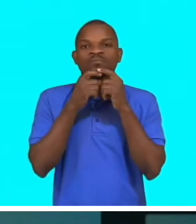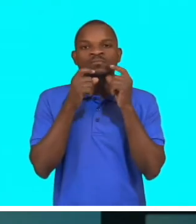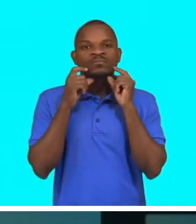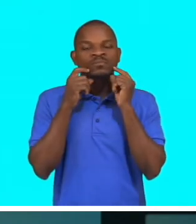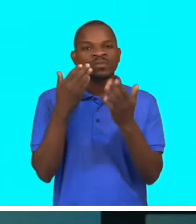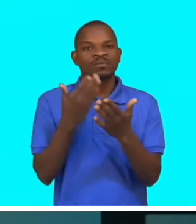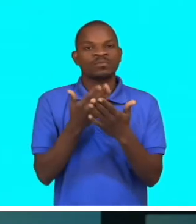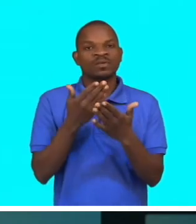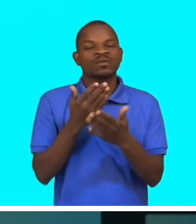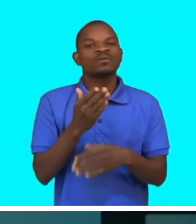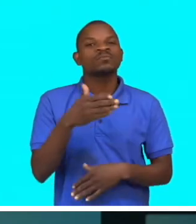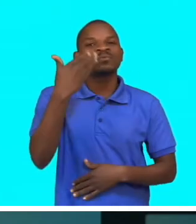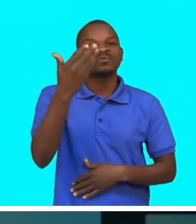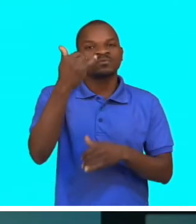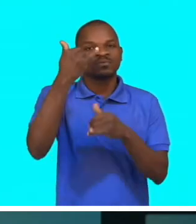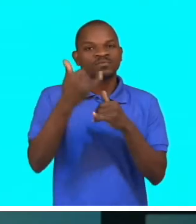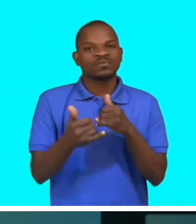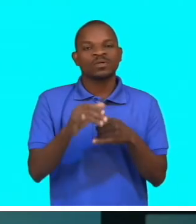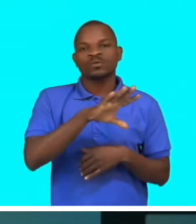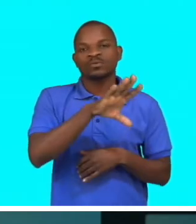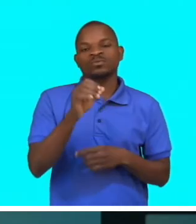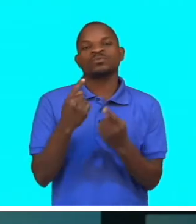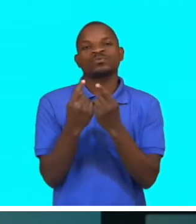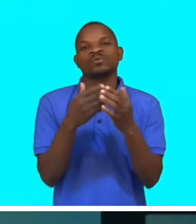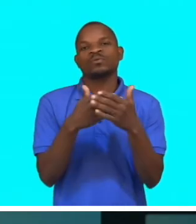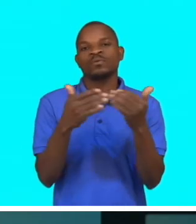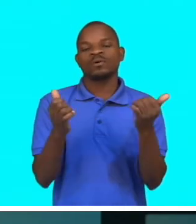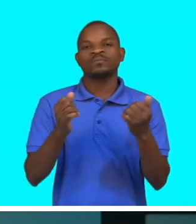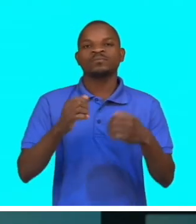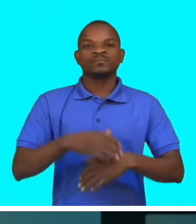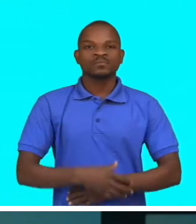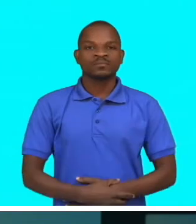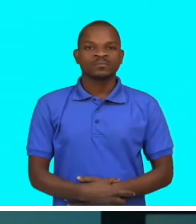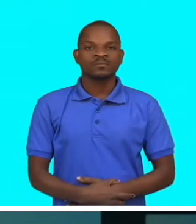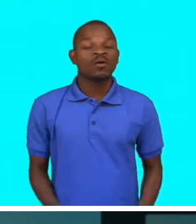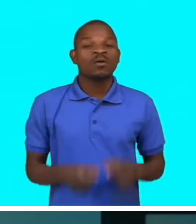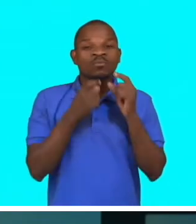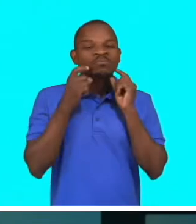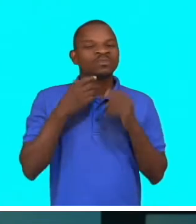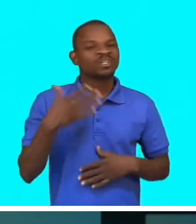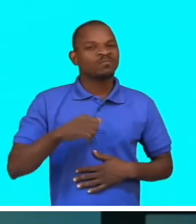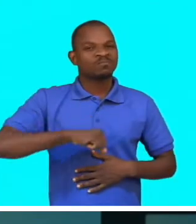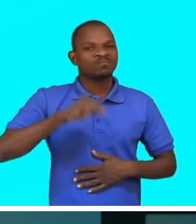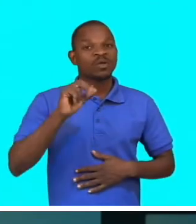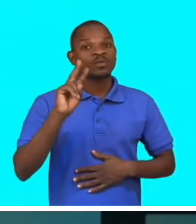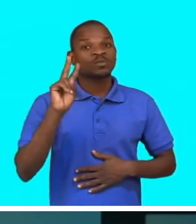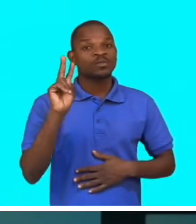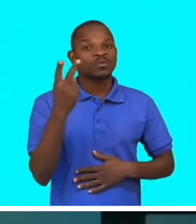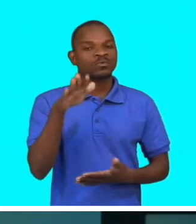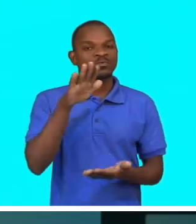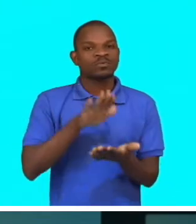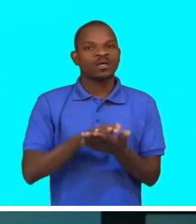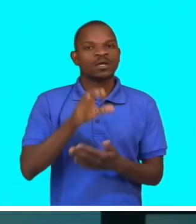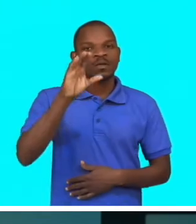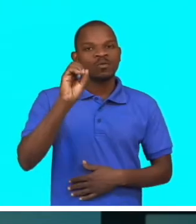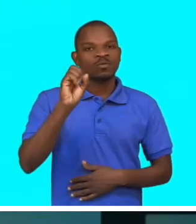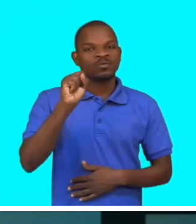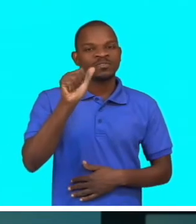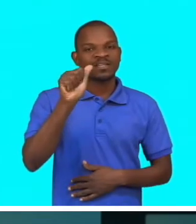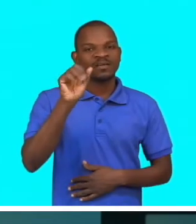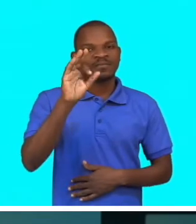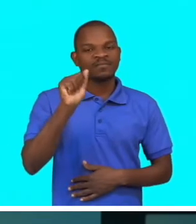para todo o povo do estado do time, porque no final de contas saímos beliscados com esta situação. O melhor que Moçambique já fez na COSAFA